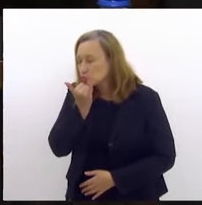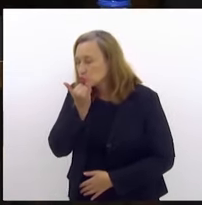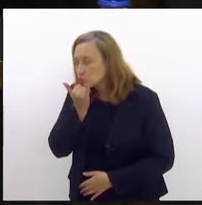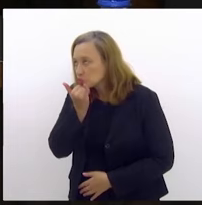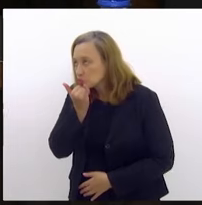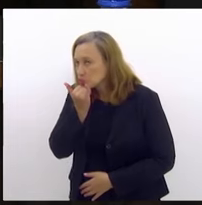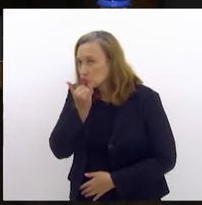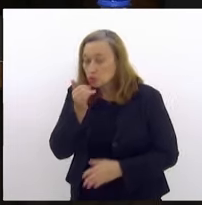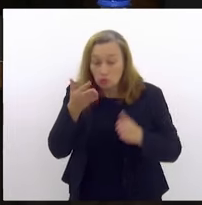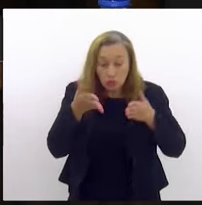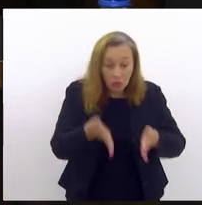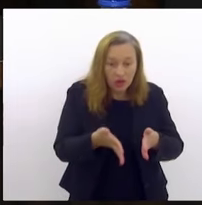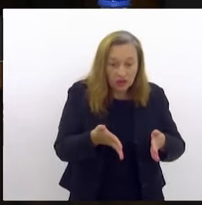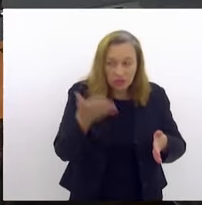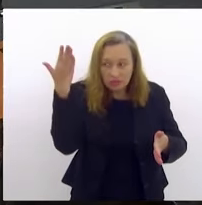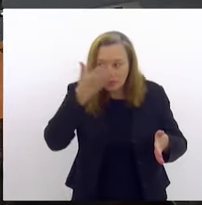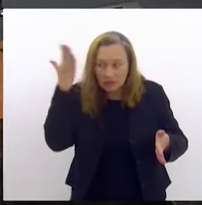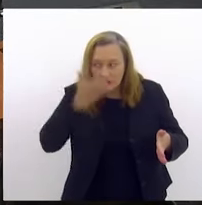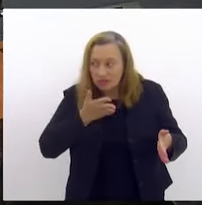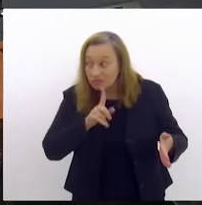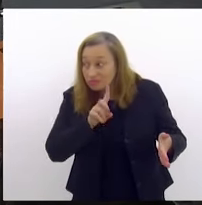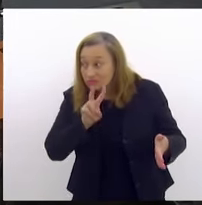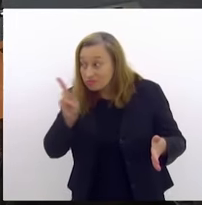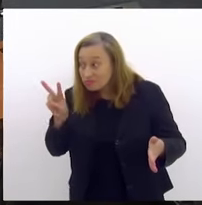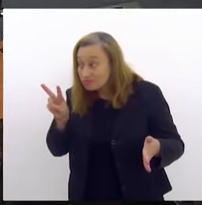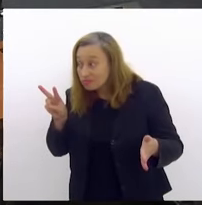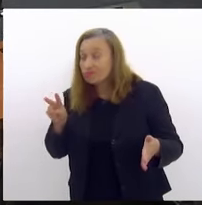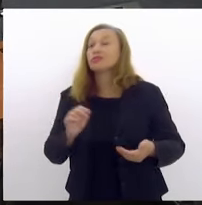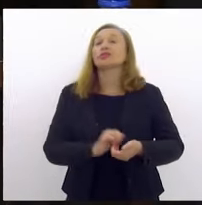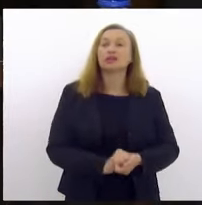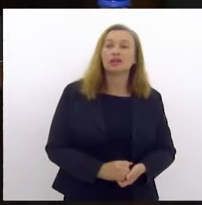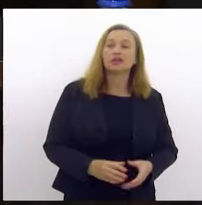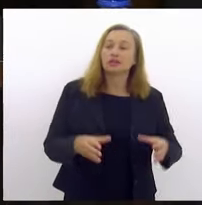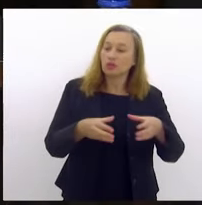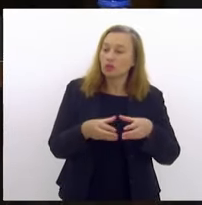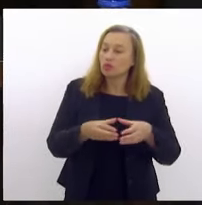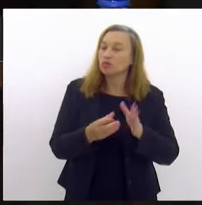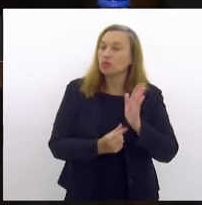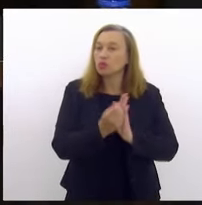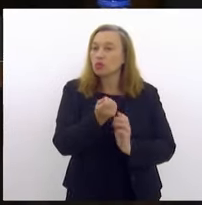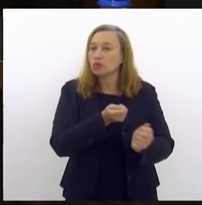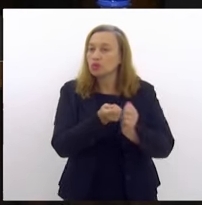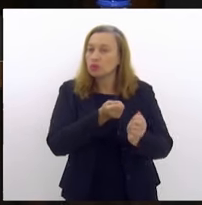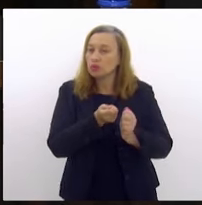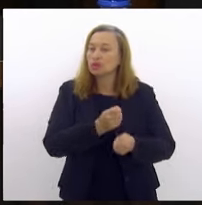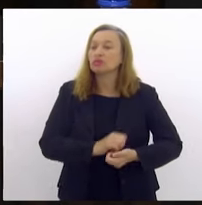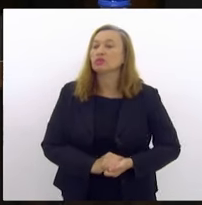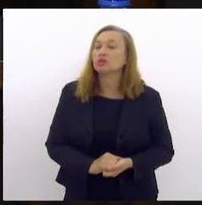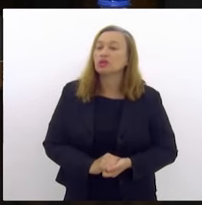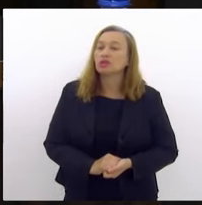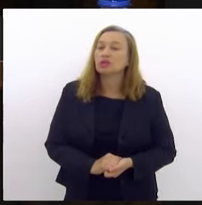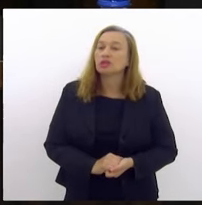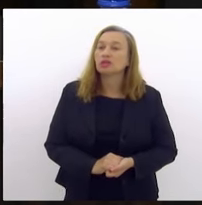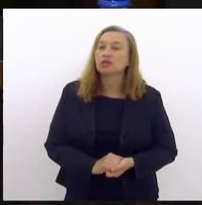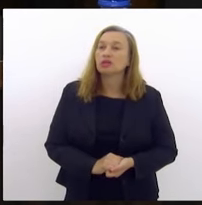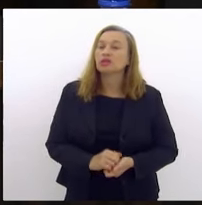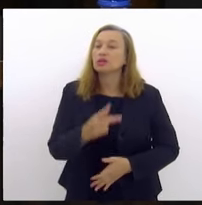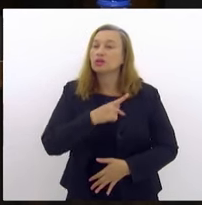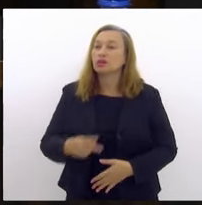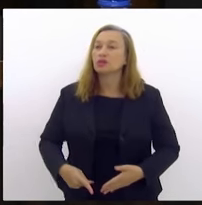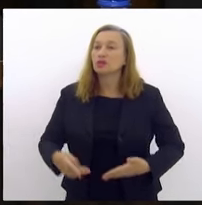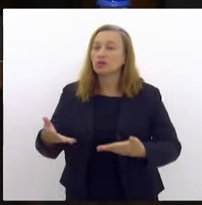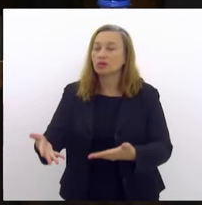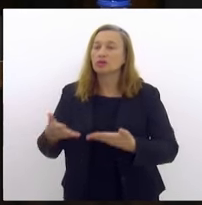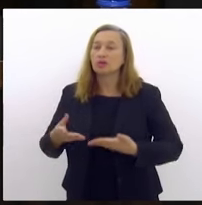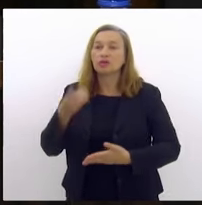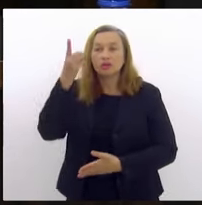eu estava aqui focada e não vi Vossa Excelência. Pela Comissão de Orçamento, Finanças, Caseação Financeira e Controle, a presidência designa